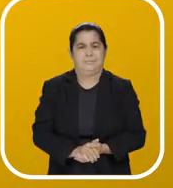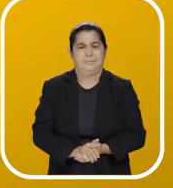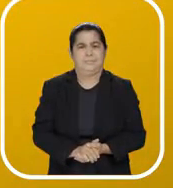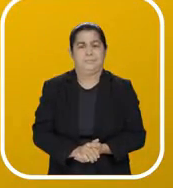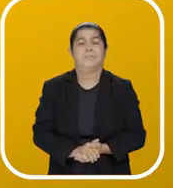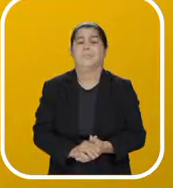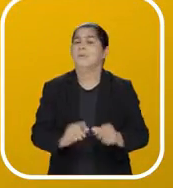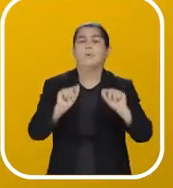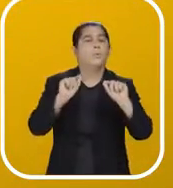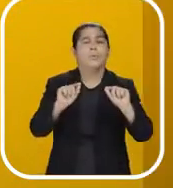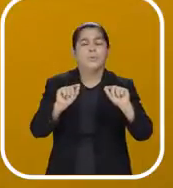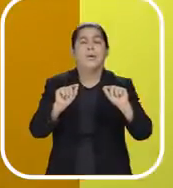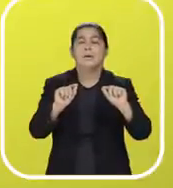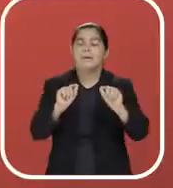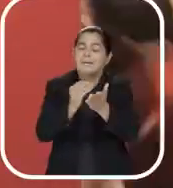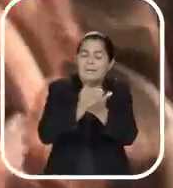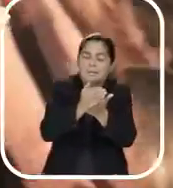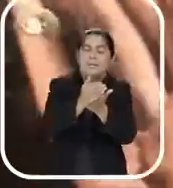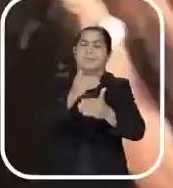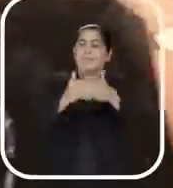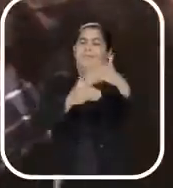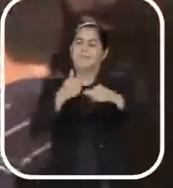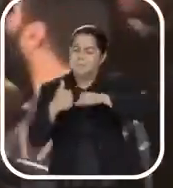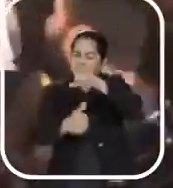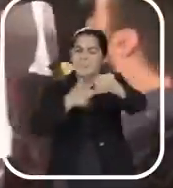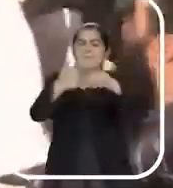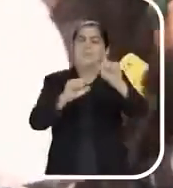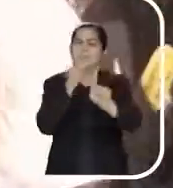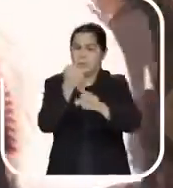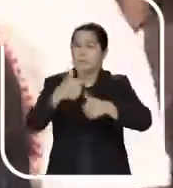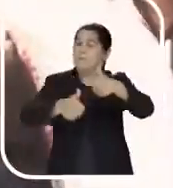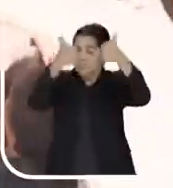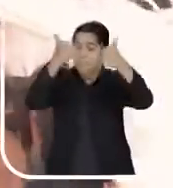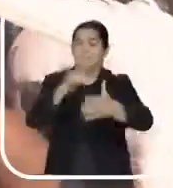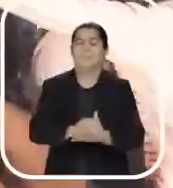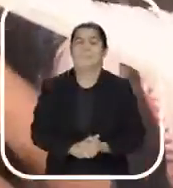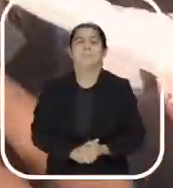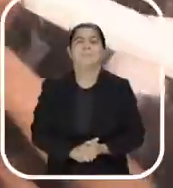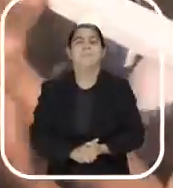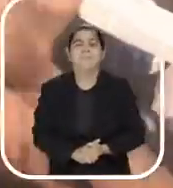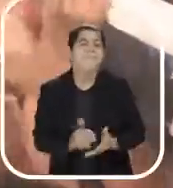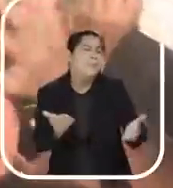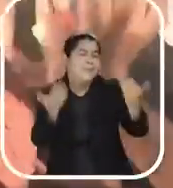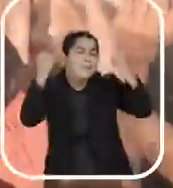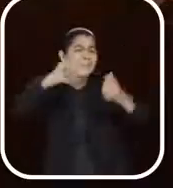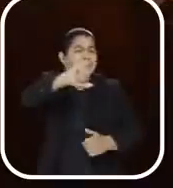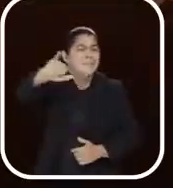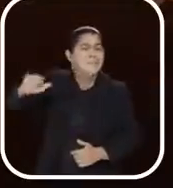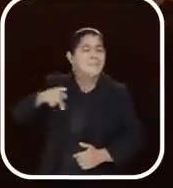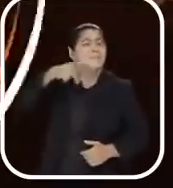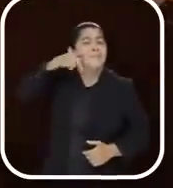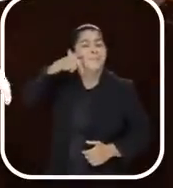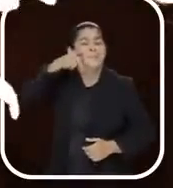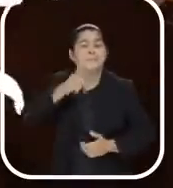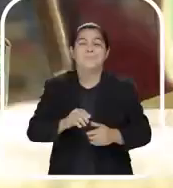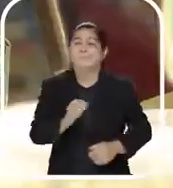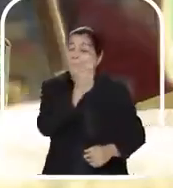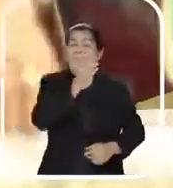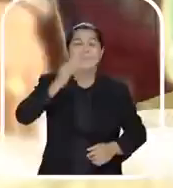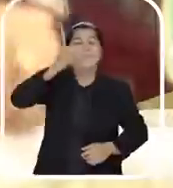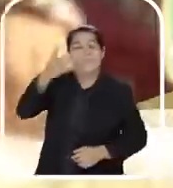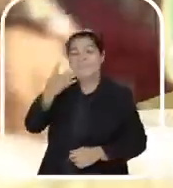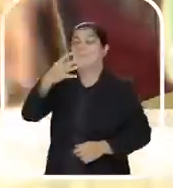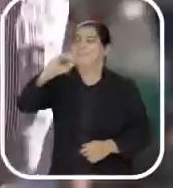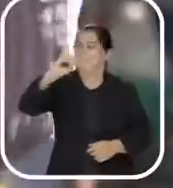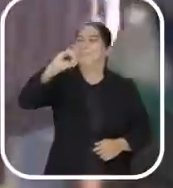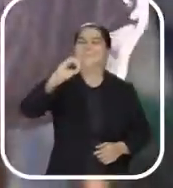fazer mais. Tudo isso é só o começo das mudanças sociais que vamos fazer. Alô, João